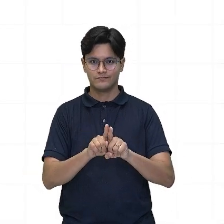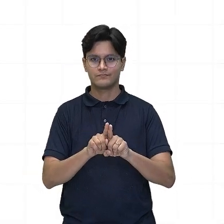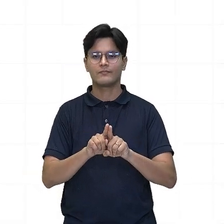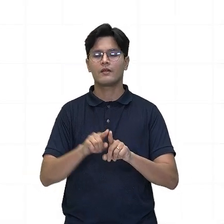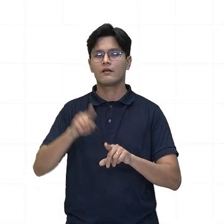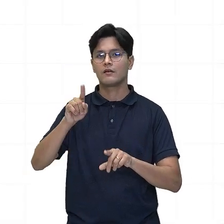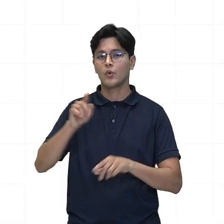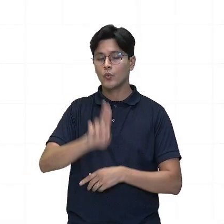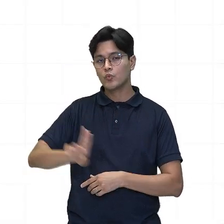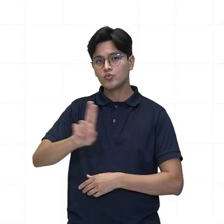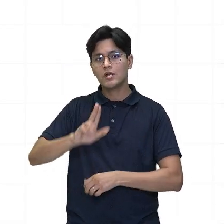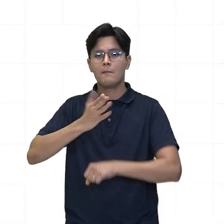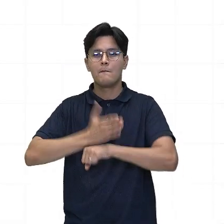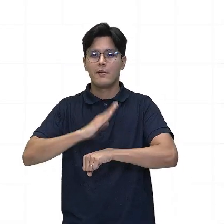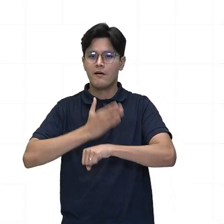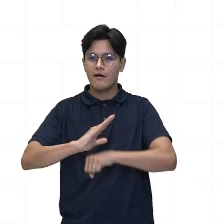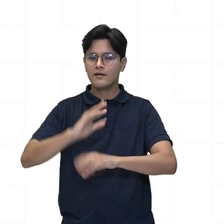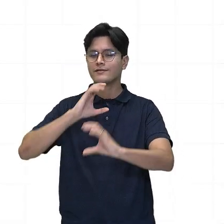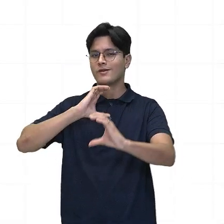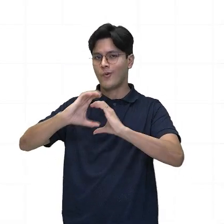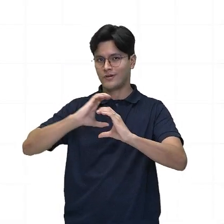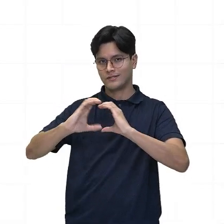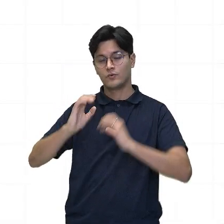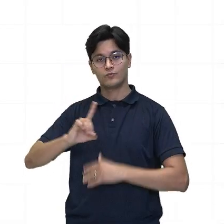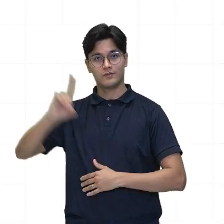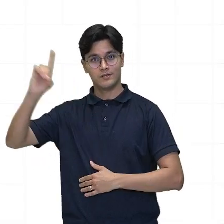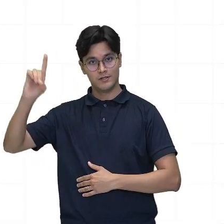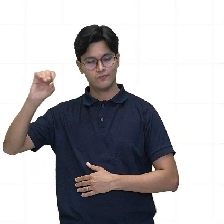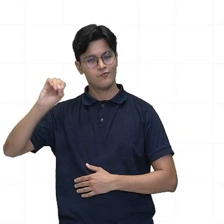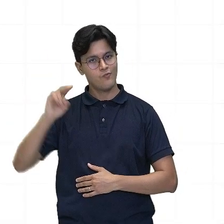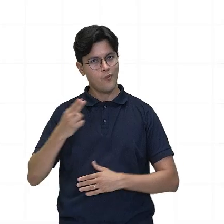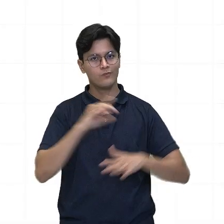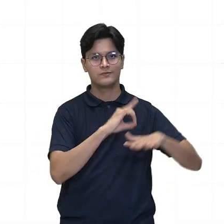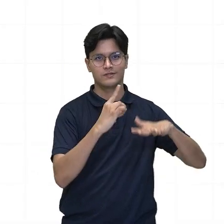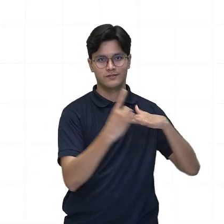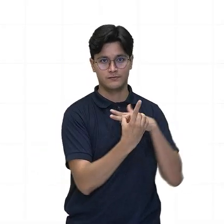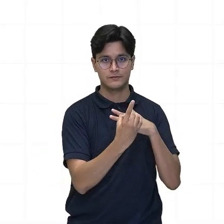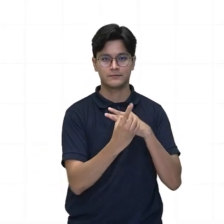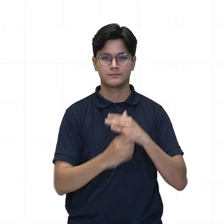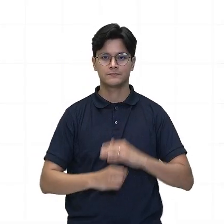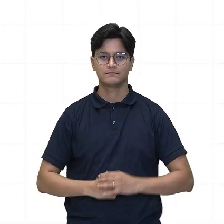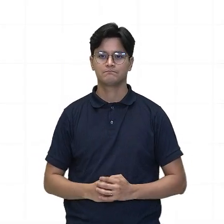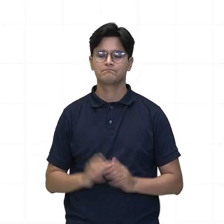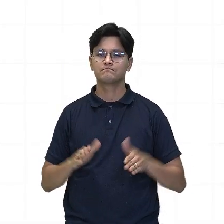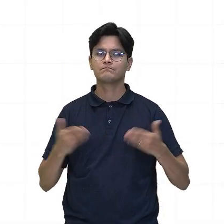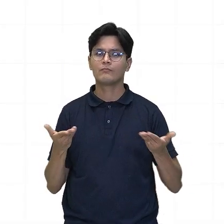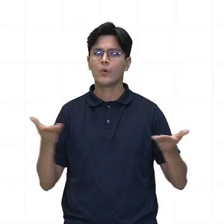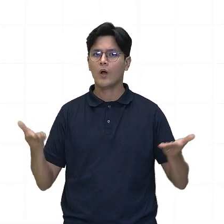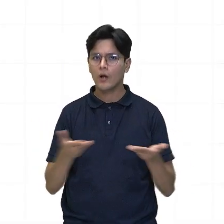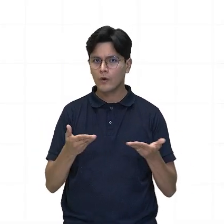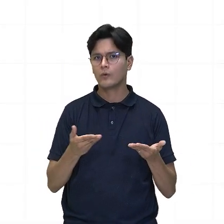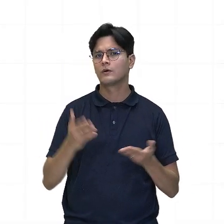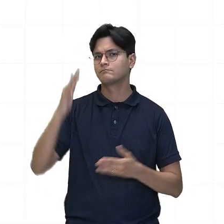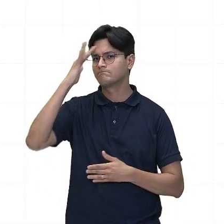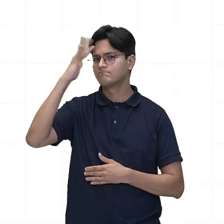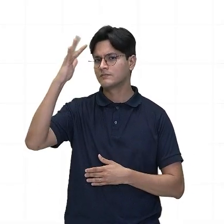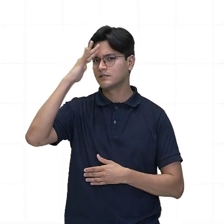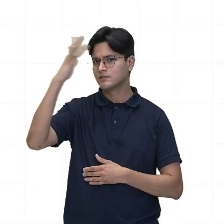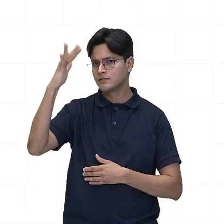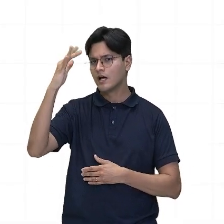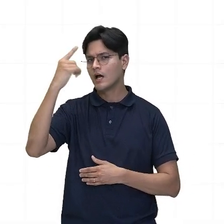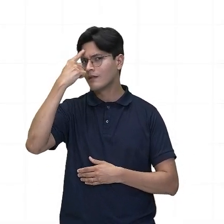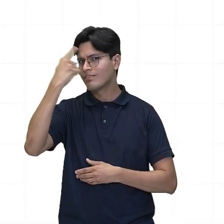com a divindade, com o transcendente. Né? E aqui nós vamos pensar algumas ideias bem básicas. Nós